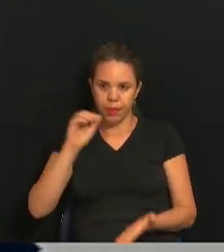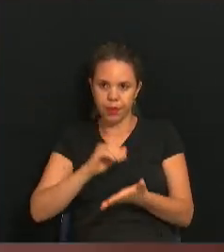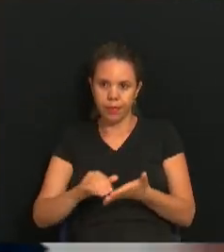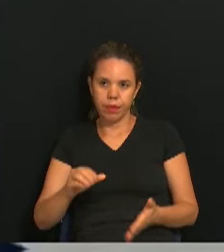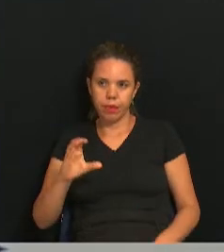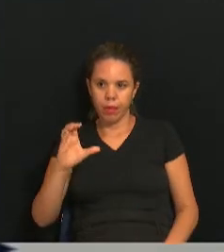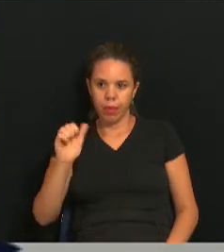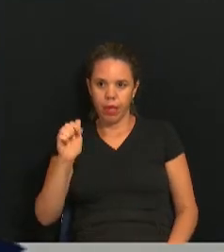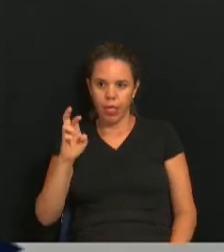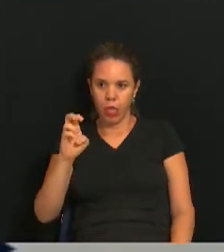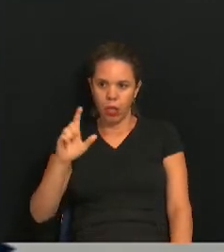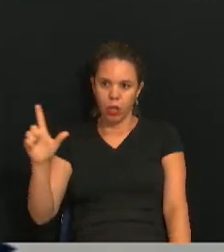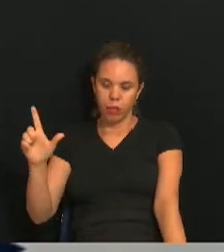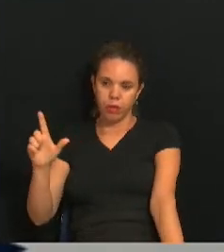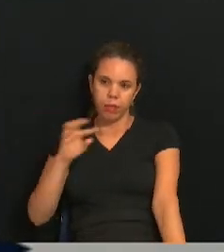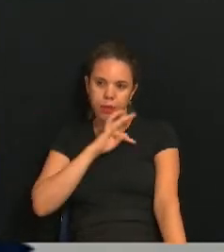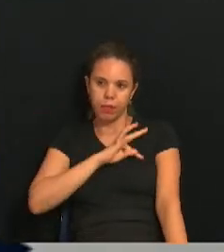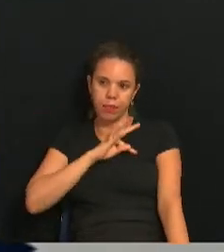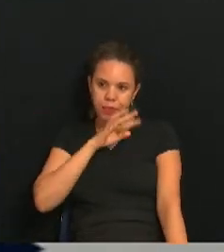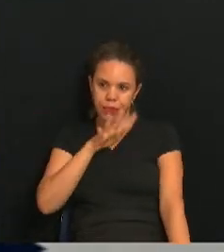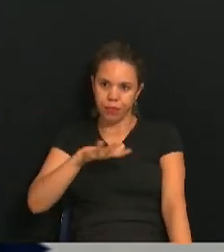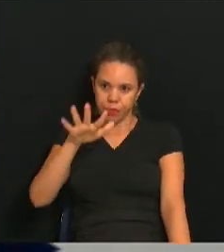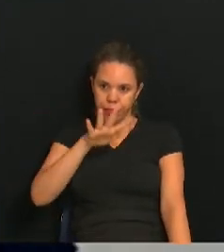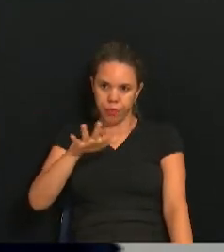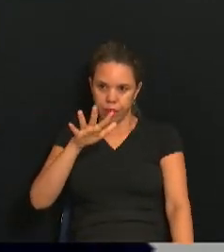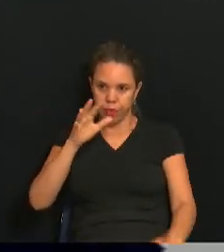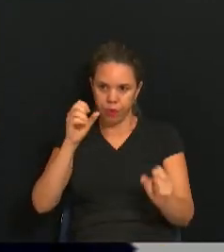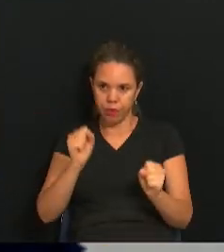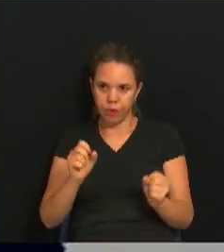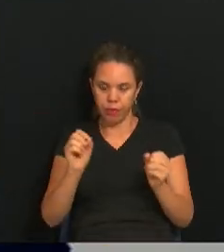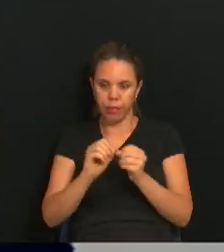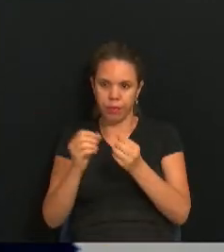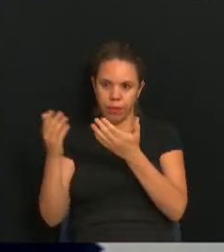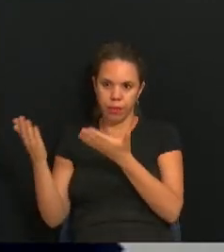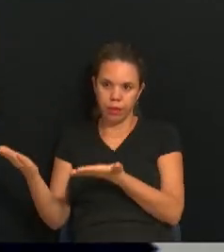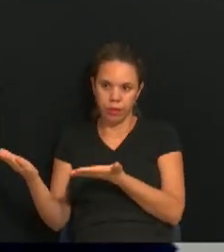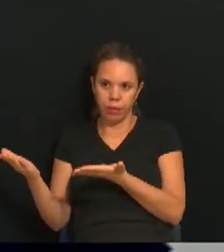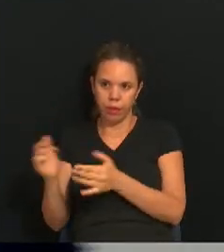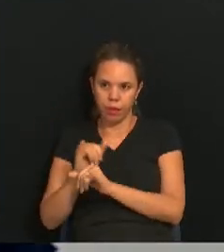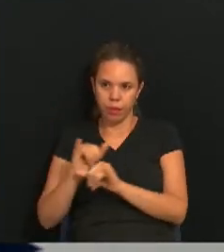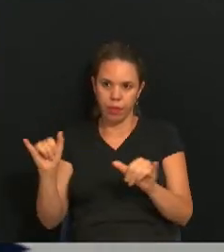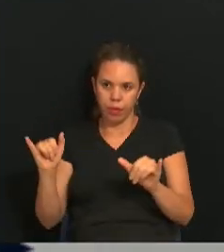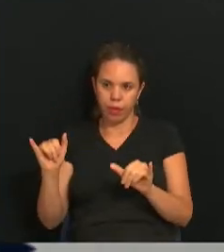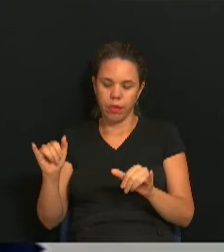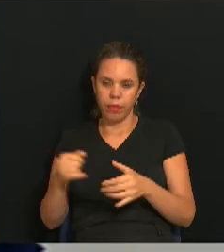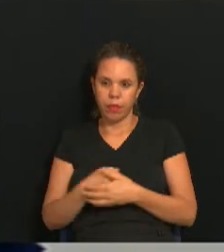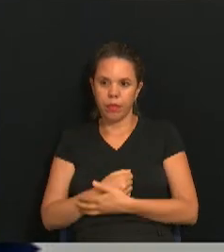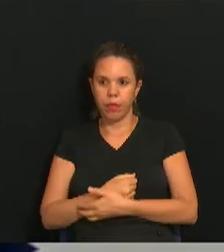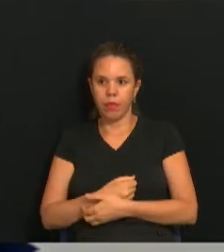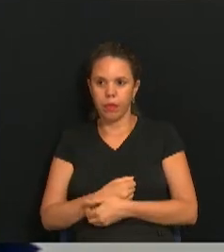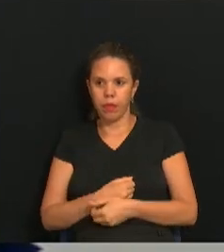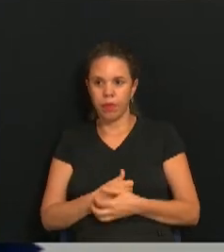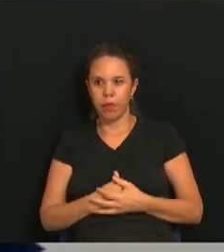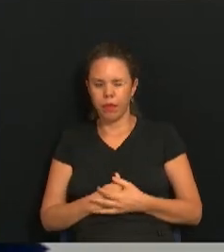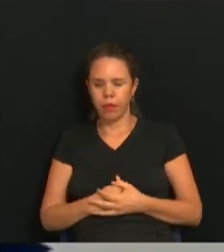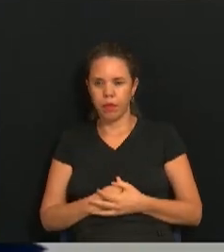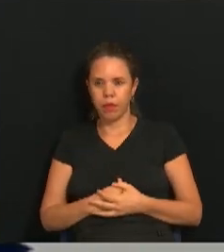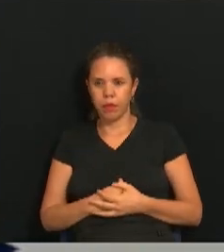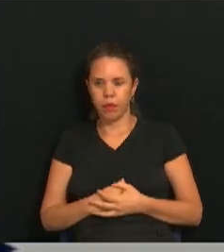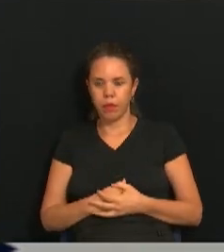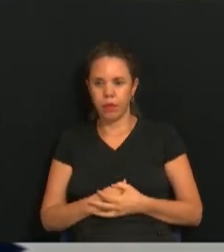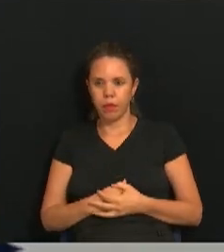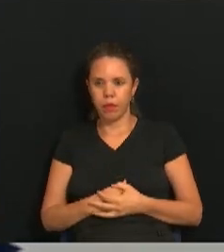Carol, enfim, dos seus técnicos, para que a gente possa fazer aí, não digo com correções, né, a intenção